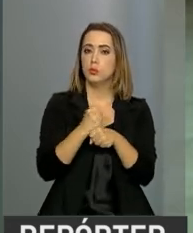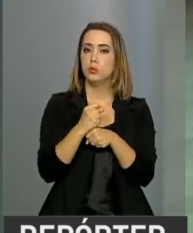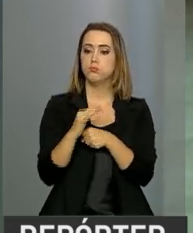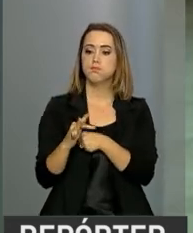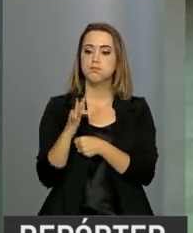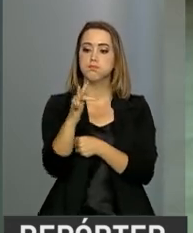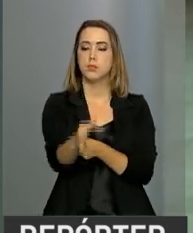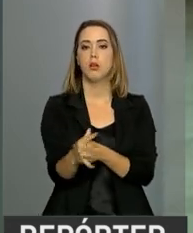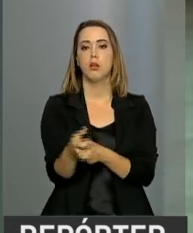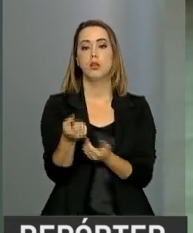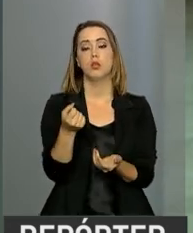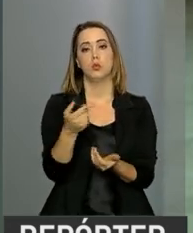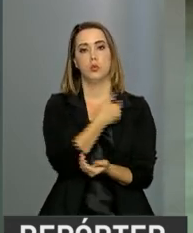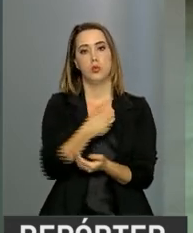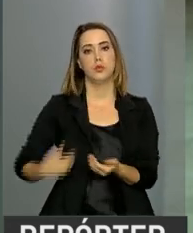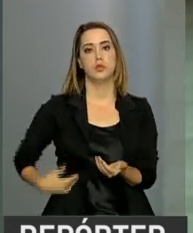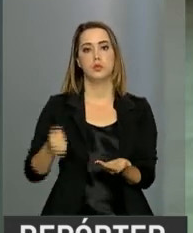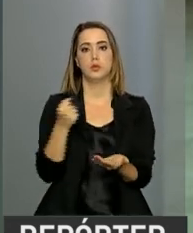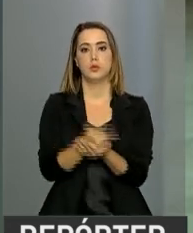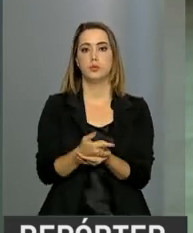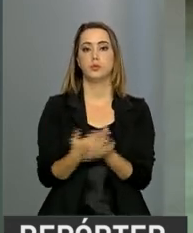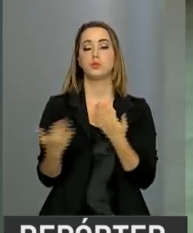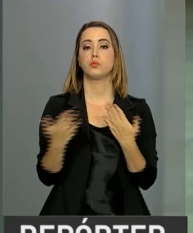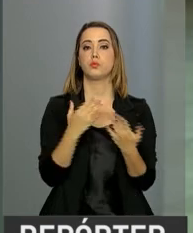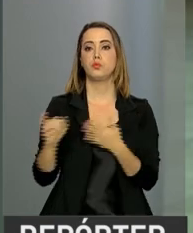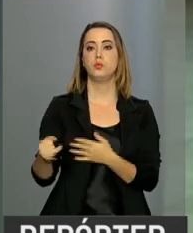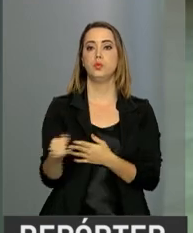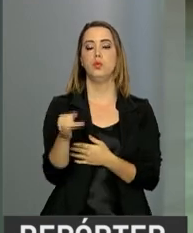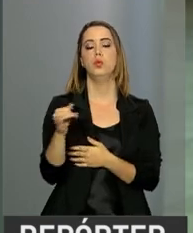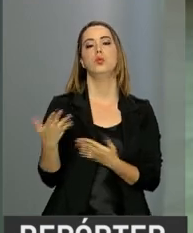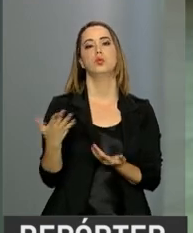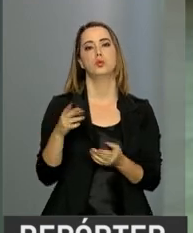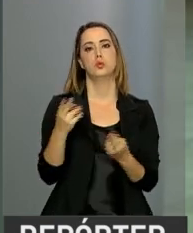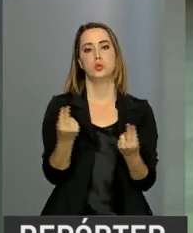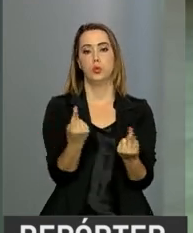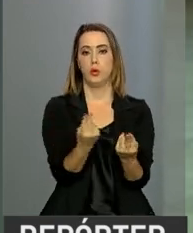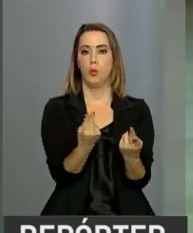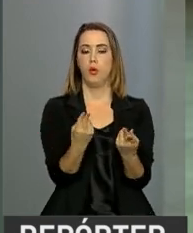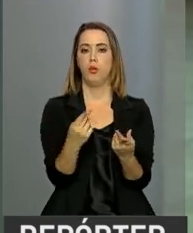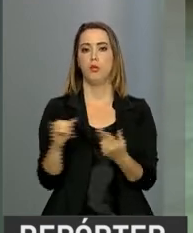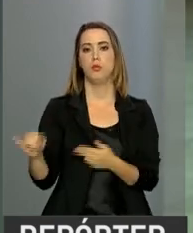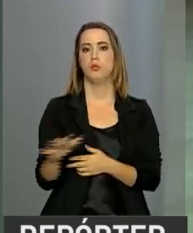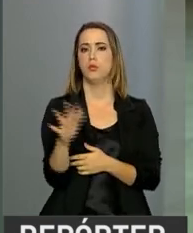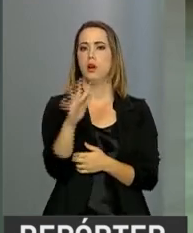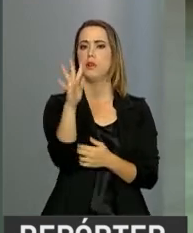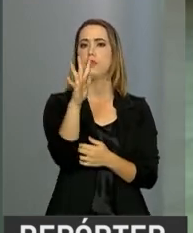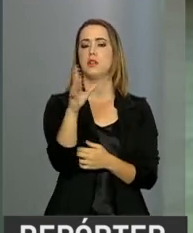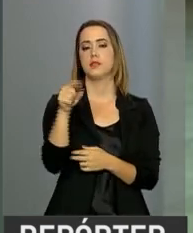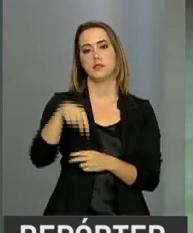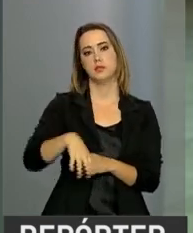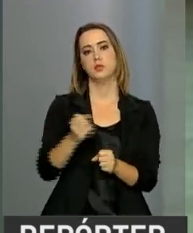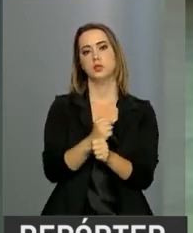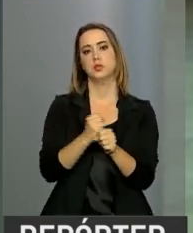que nós temos neste momento no país. No caso, uma inflação de algo como